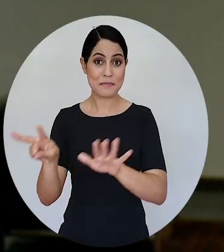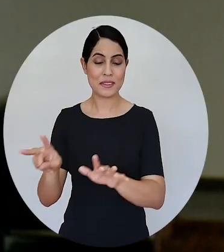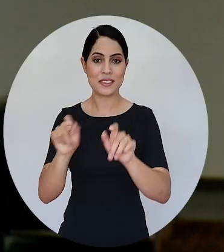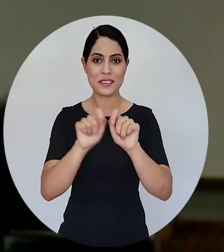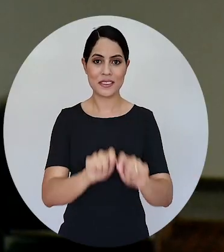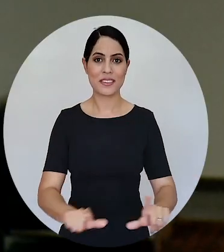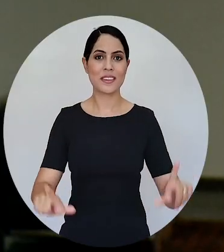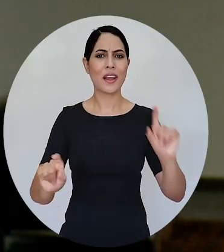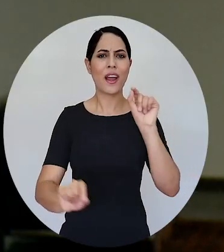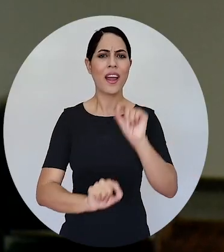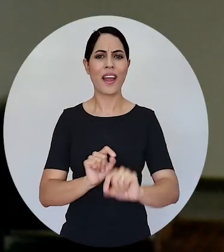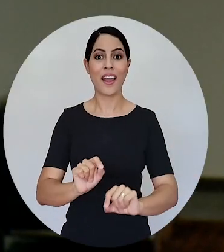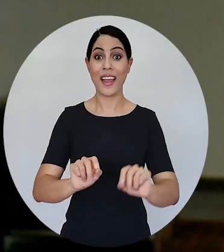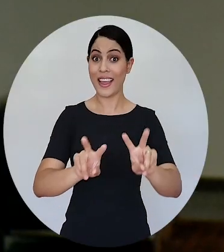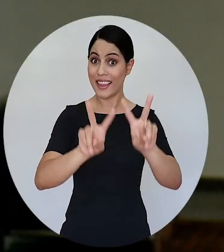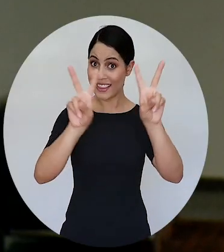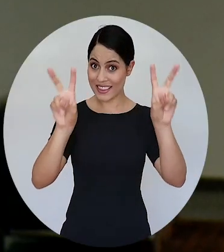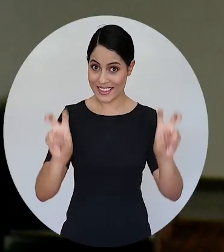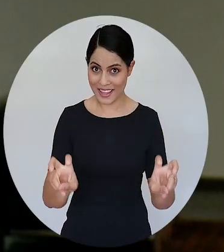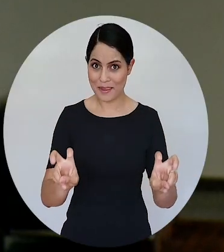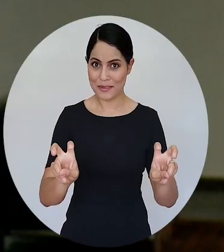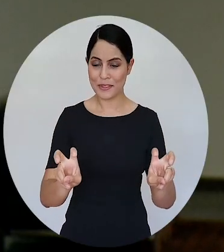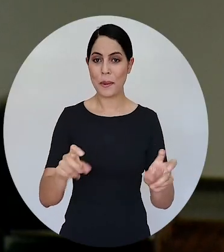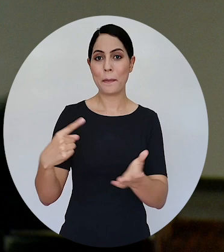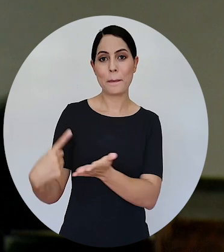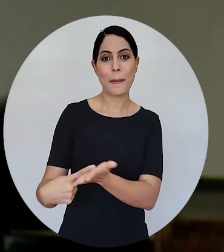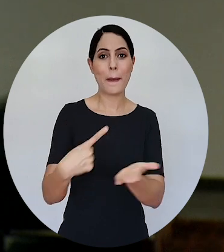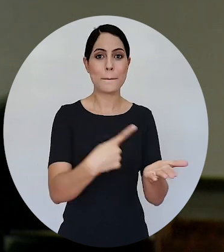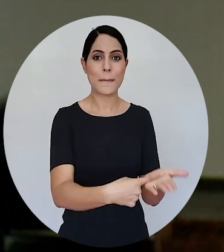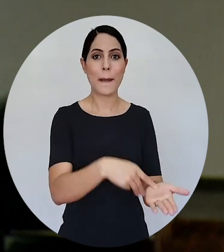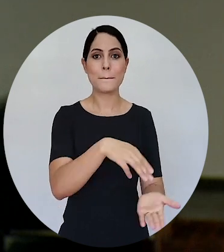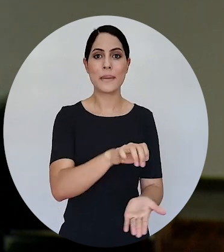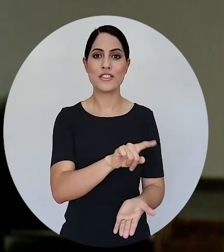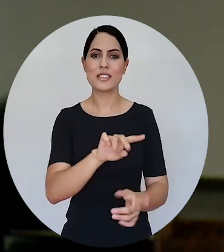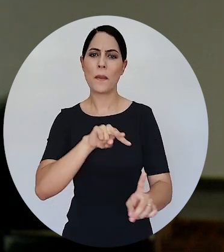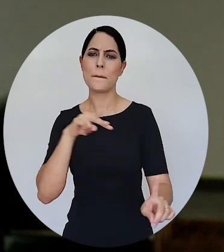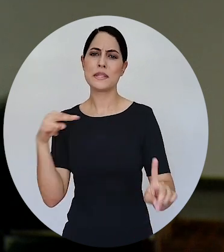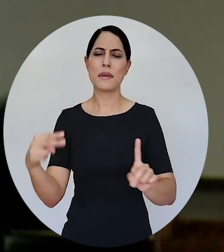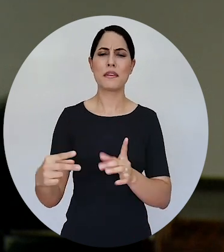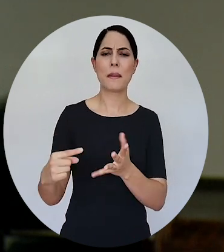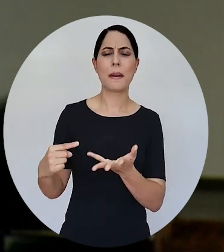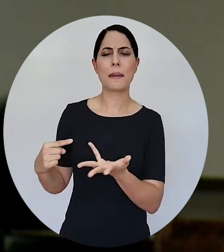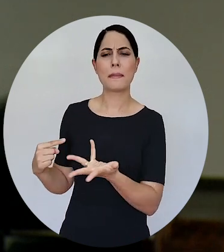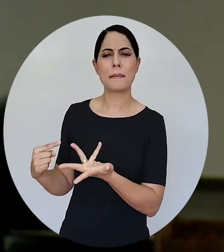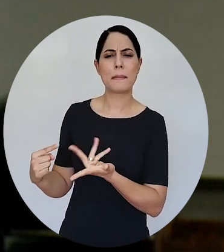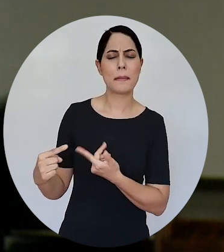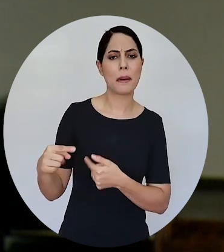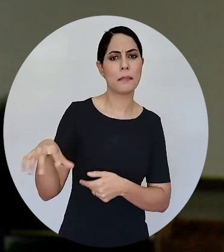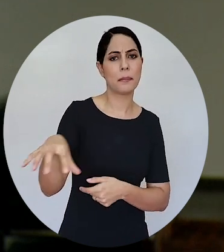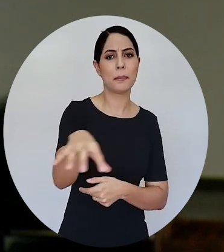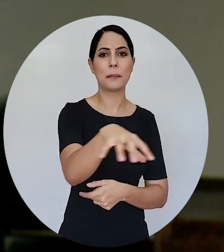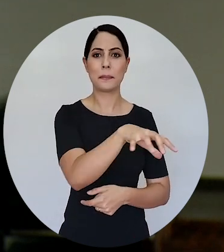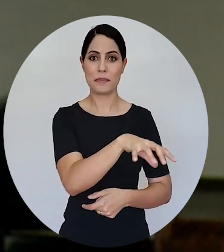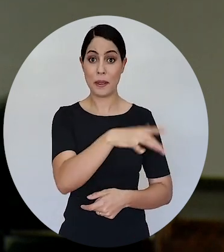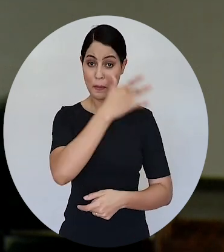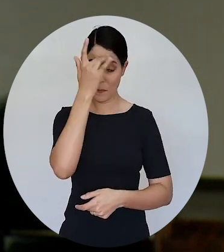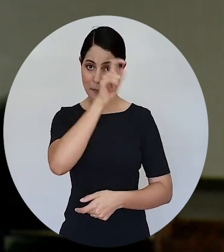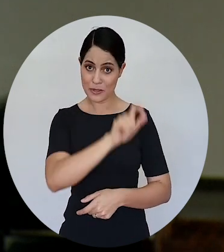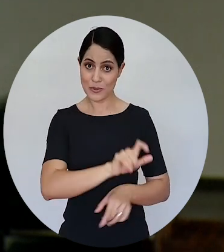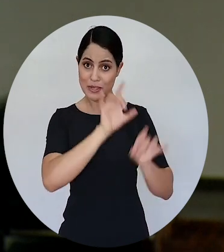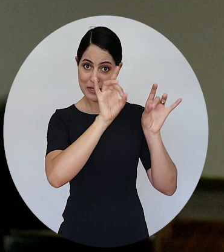nós voltaremos a tratar aqui no programa a mediação sob outras perspectivas e segmentos, com o apoio